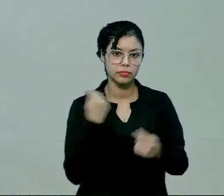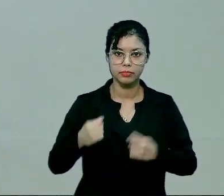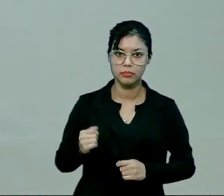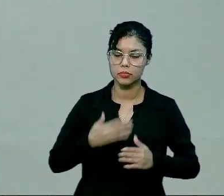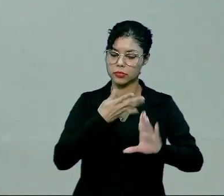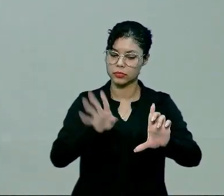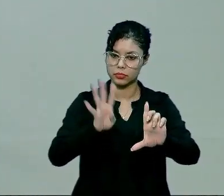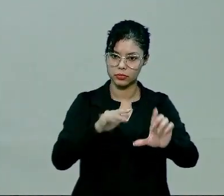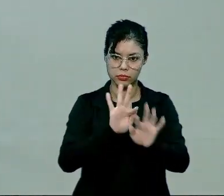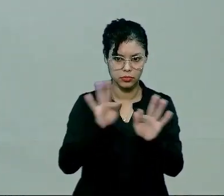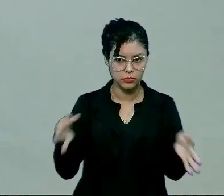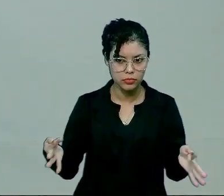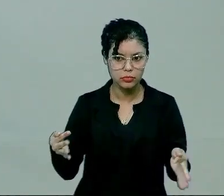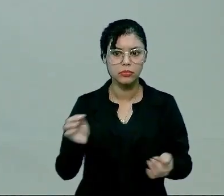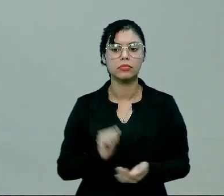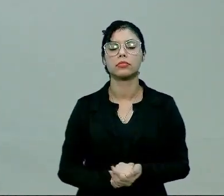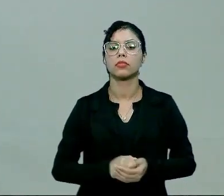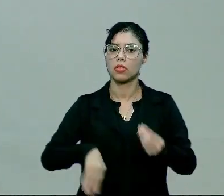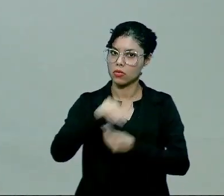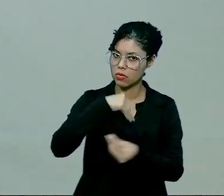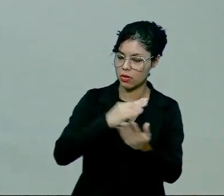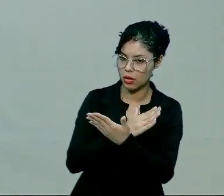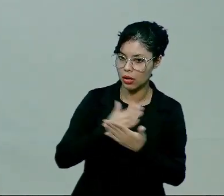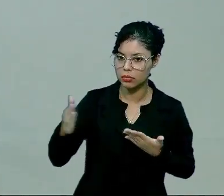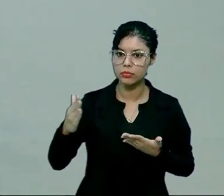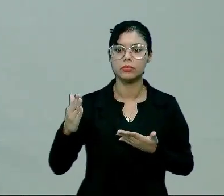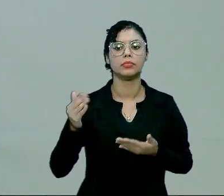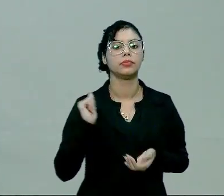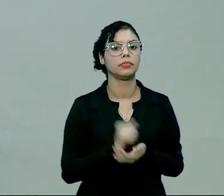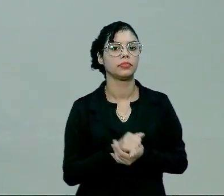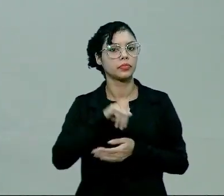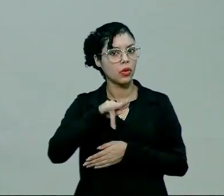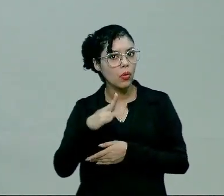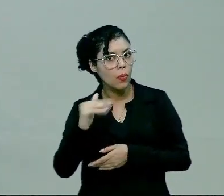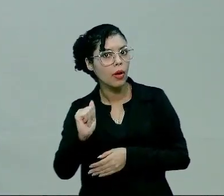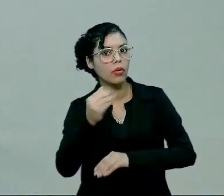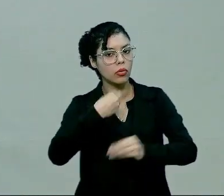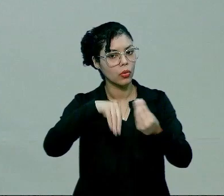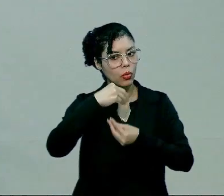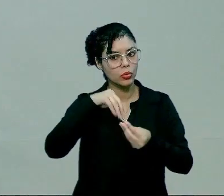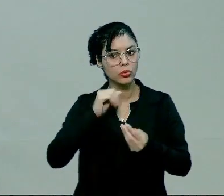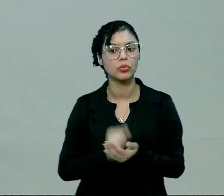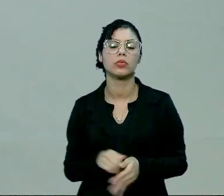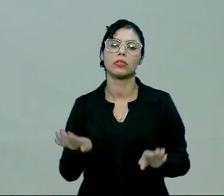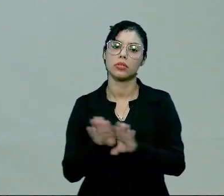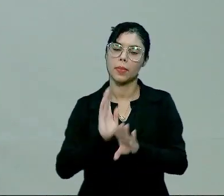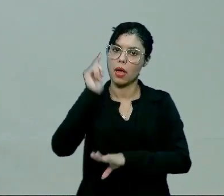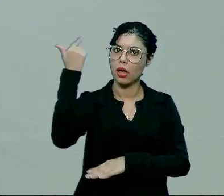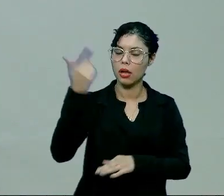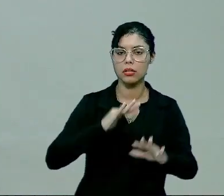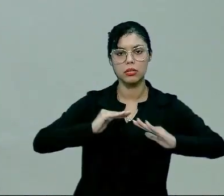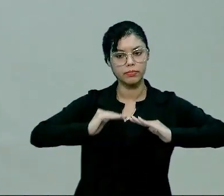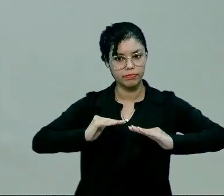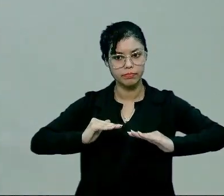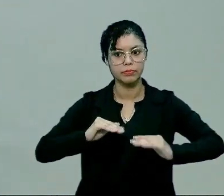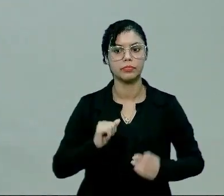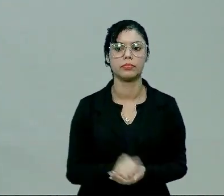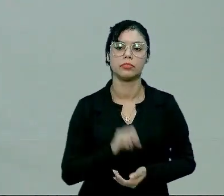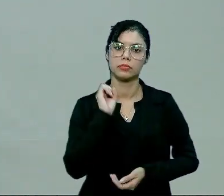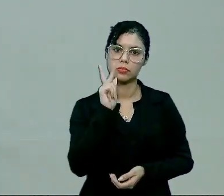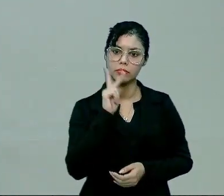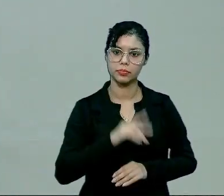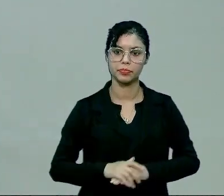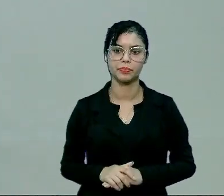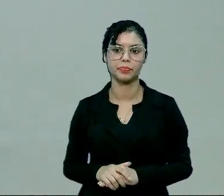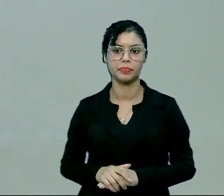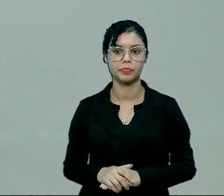tabela muito simples. Nós temos o início reacional, o meio da reação e aquilo que tem no equilíbrio. Perfeito?